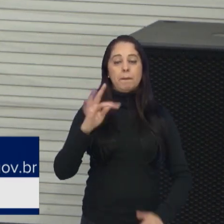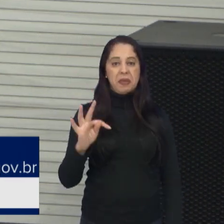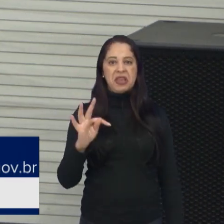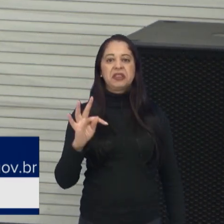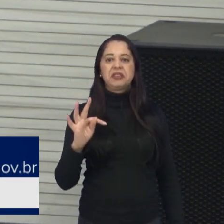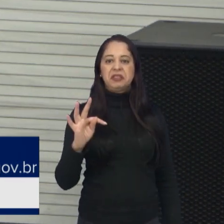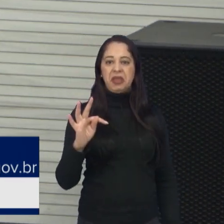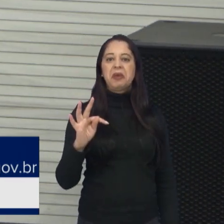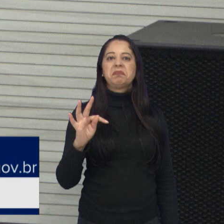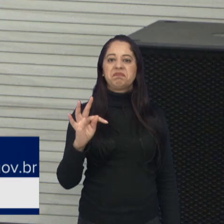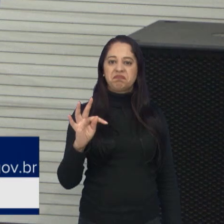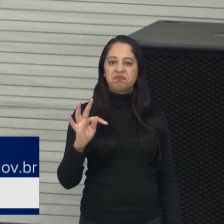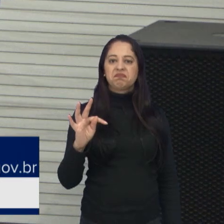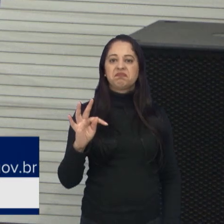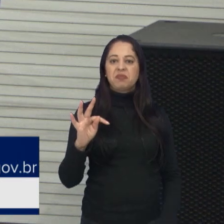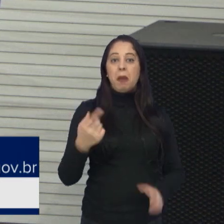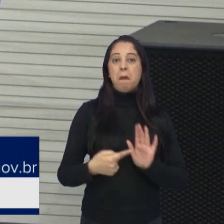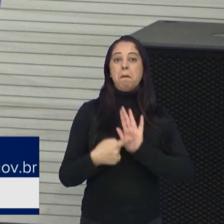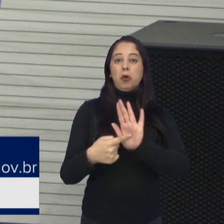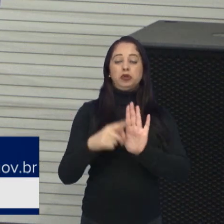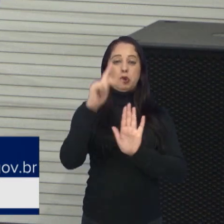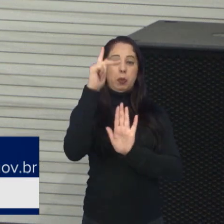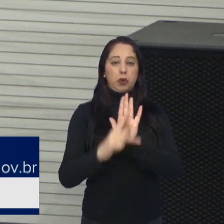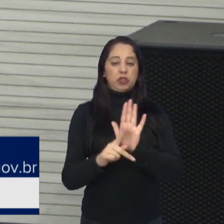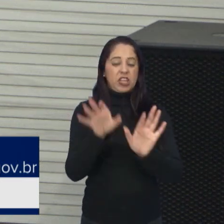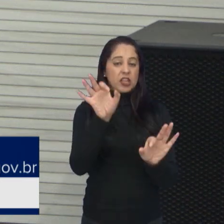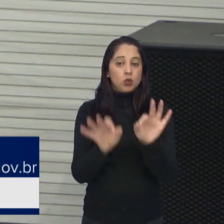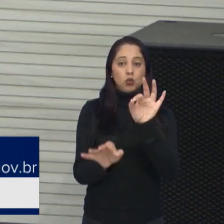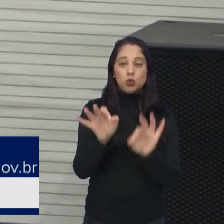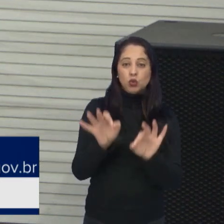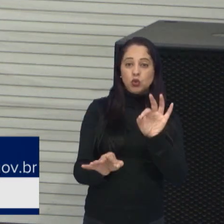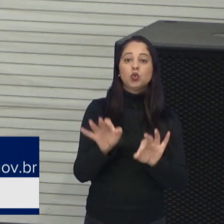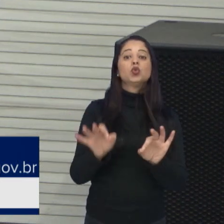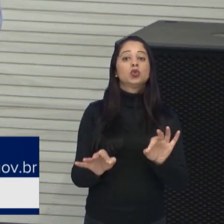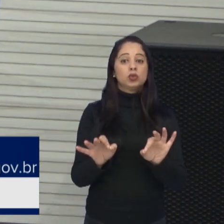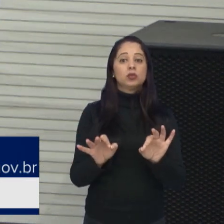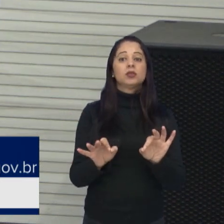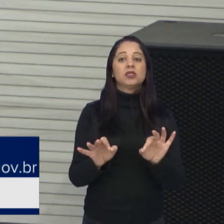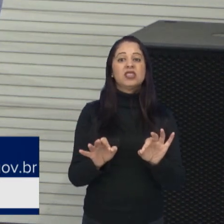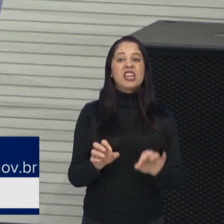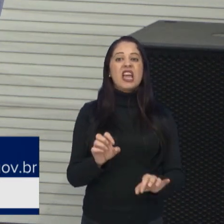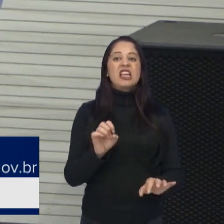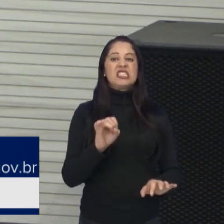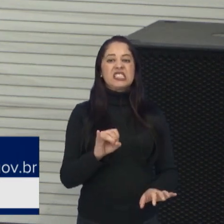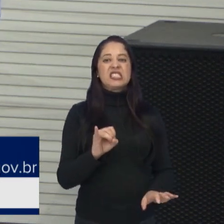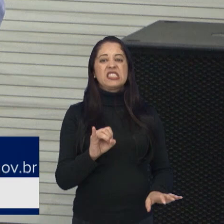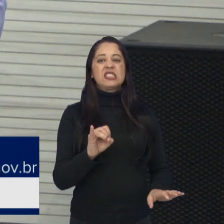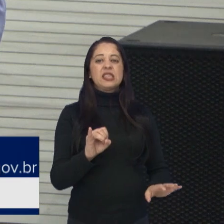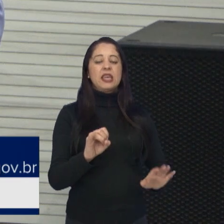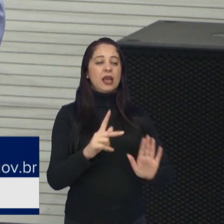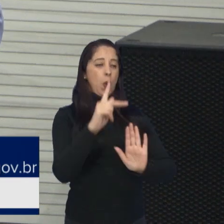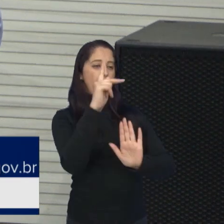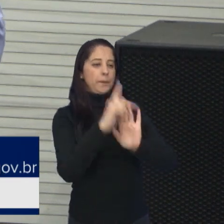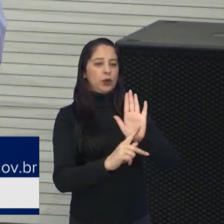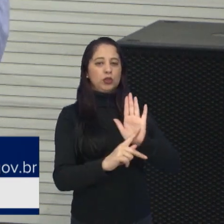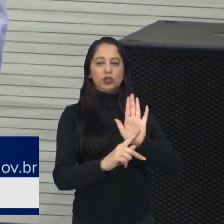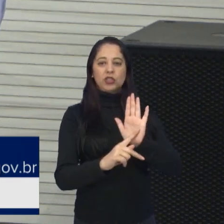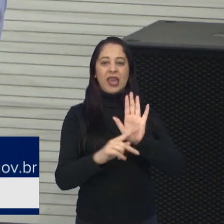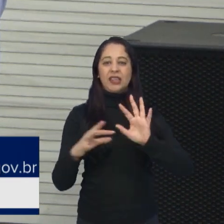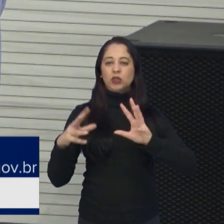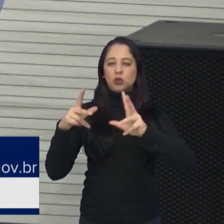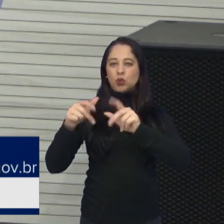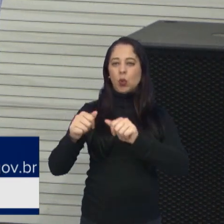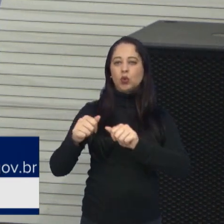líder, apresentou um projeto justo, como todos os outros. Se tivesse um olhar para todos os projetos que vêm do Executivo, que é bom